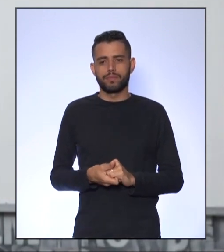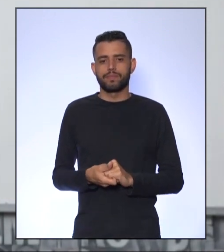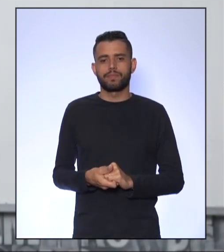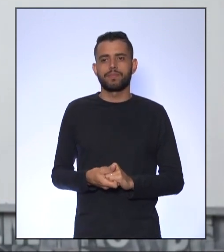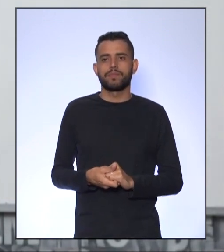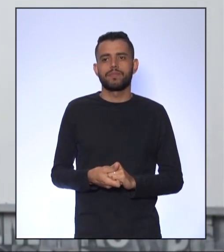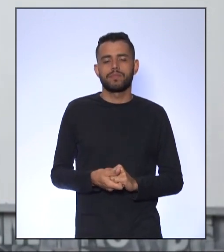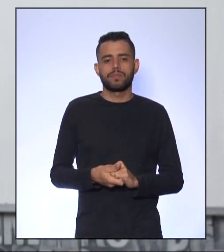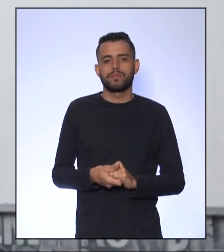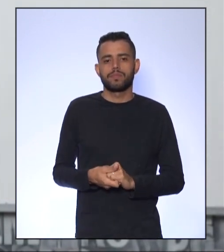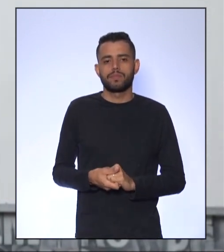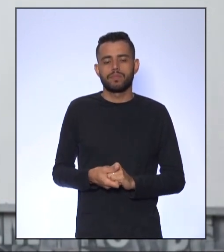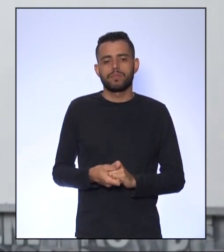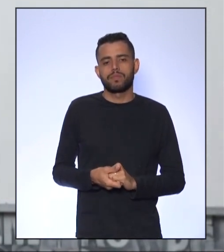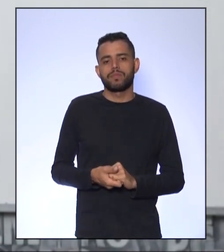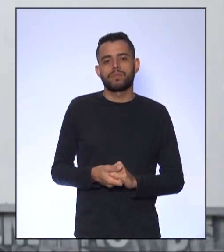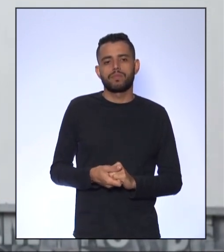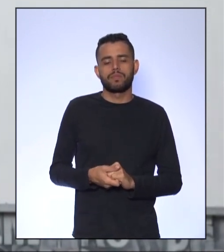valorização